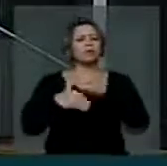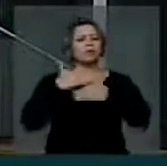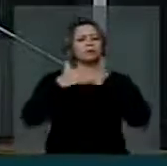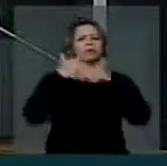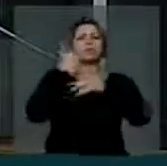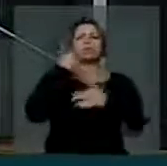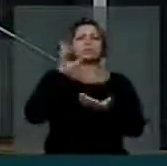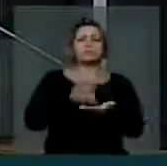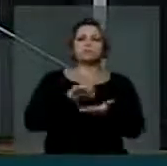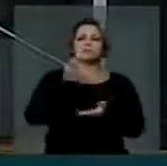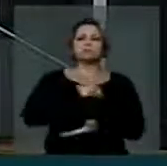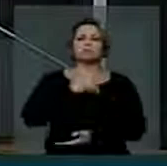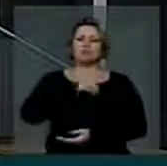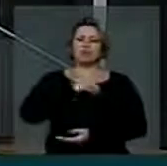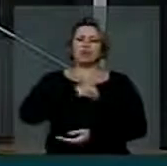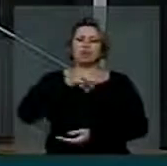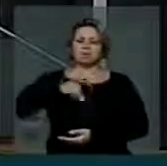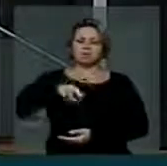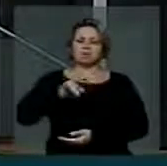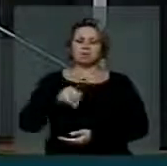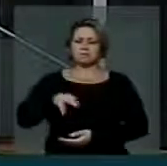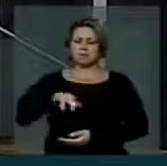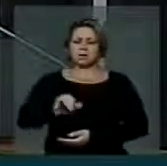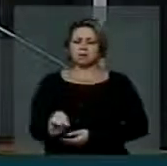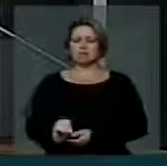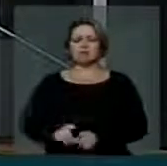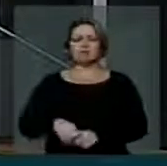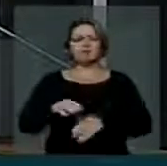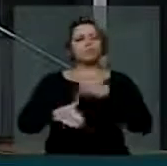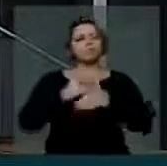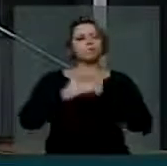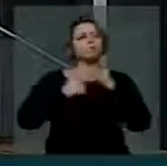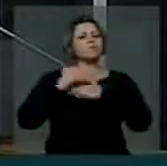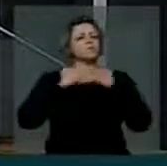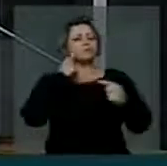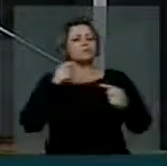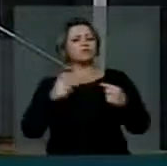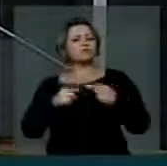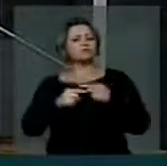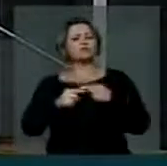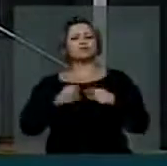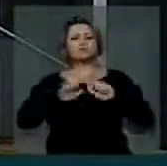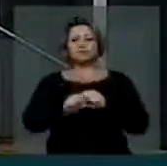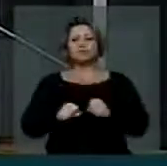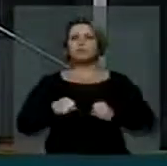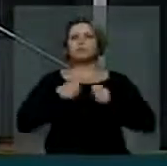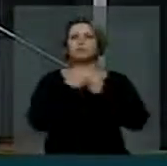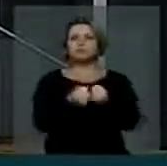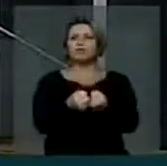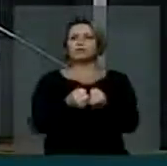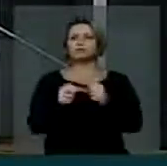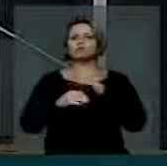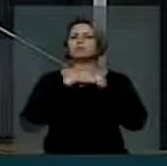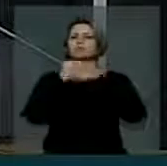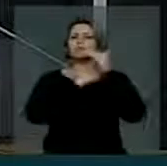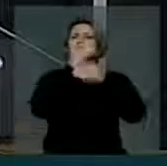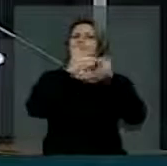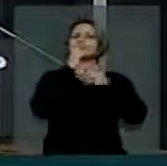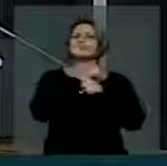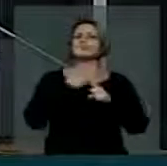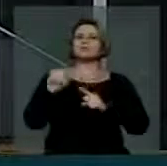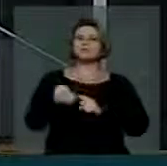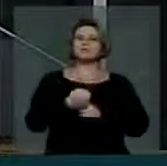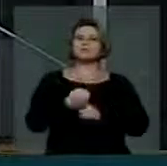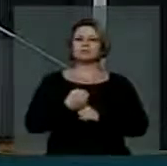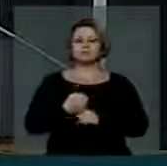aumento real do salário mínimo deram base objetiva ao esforço pelo progresso social